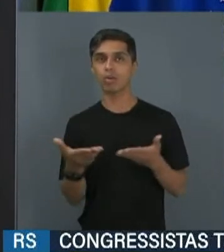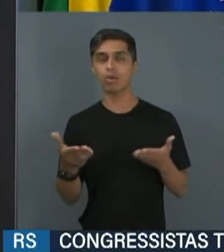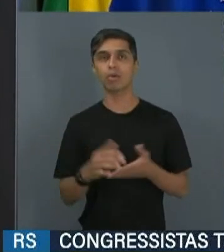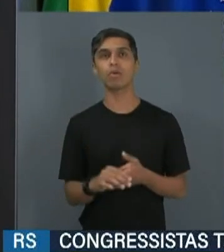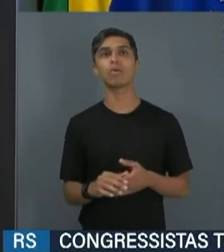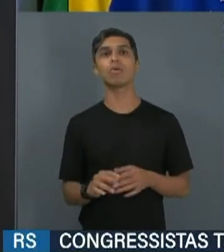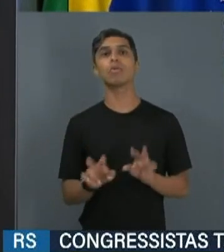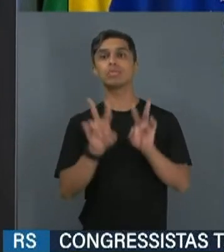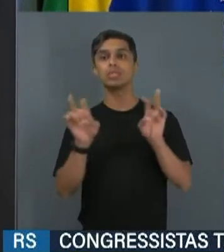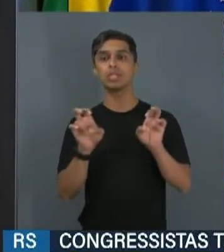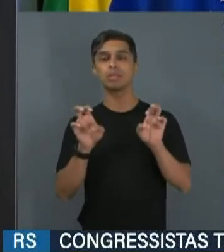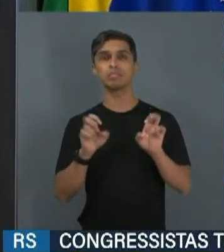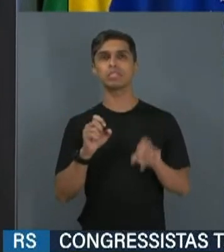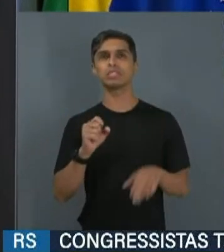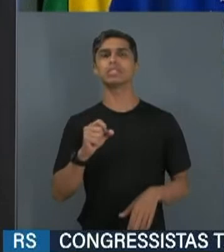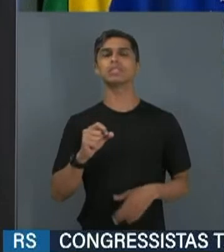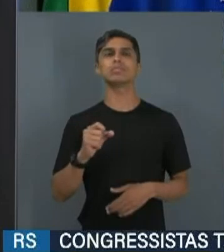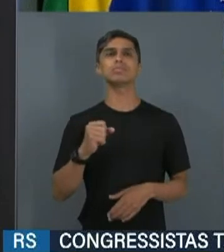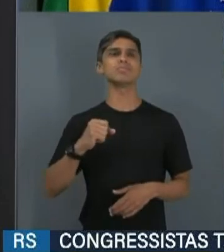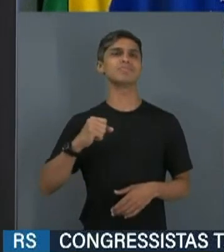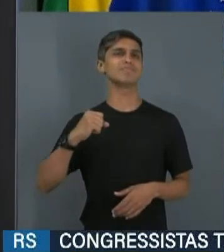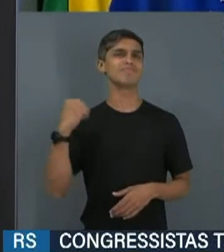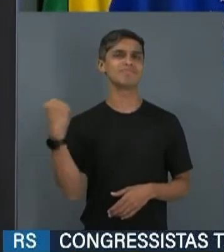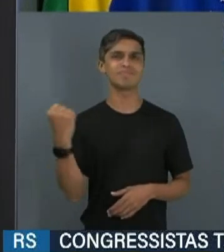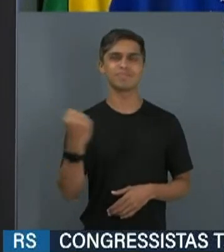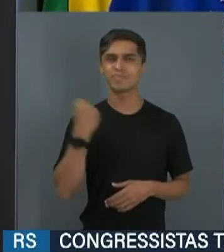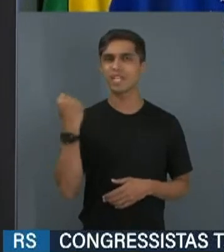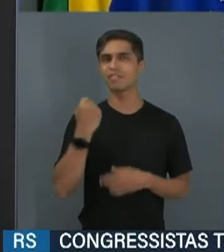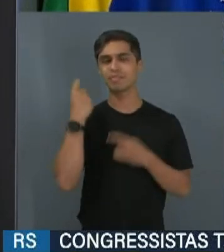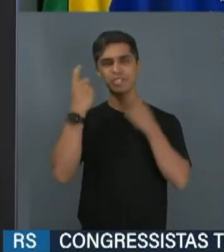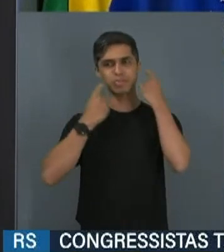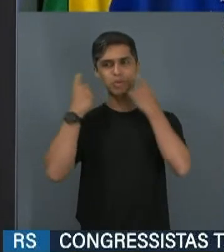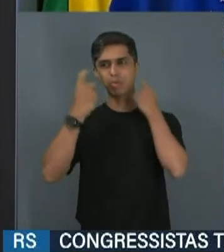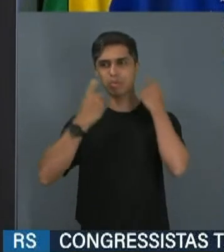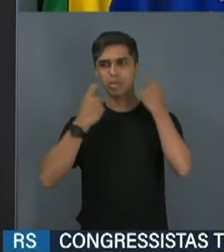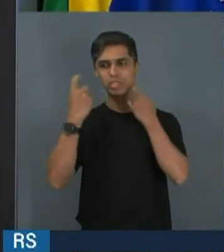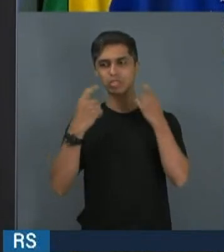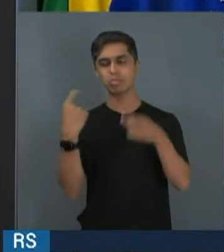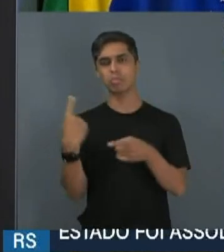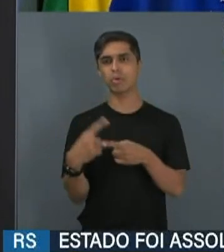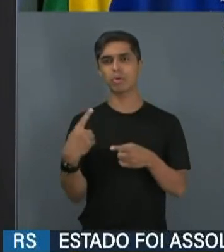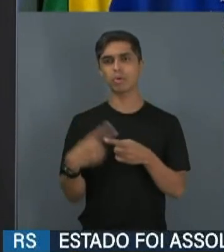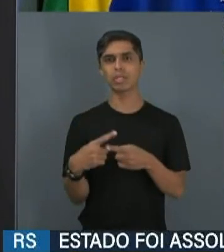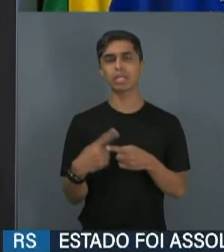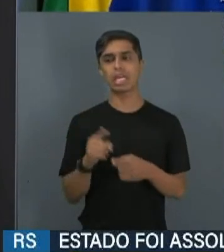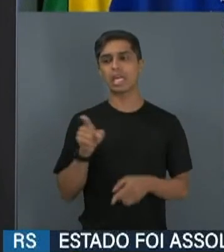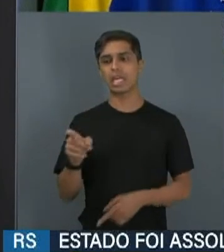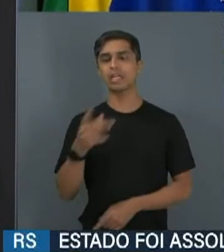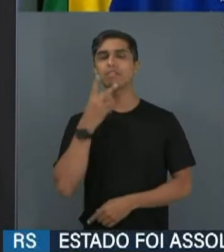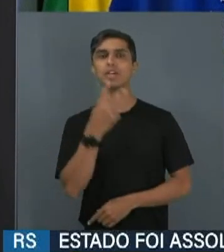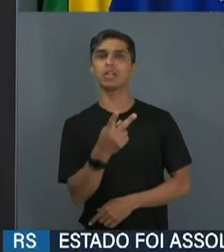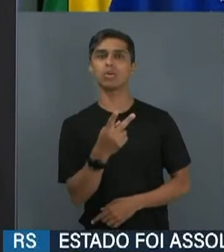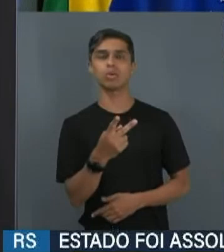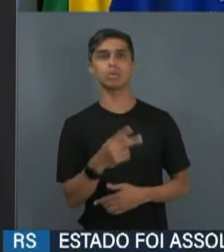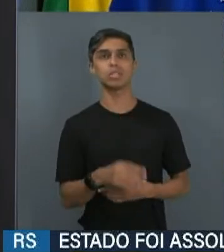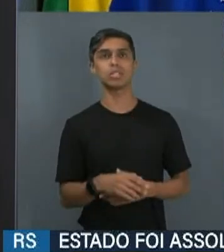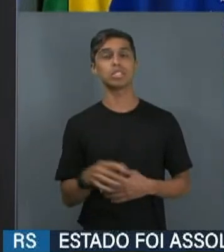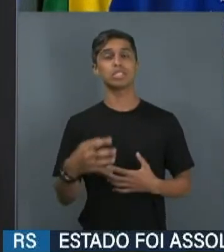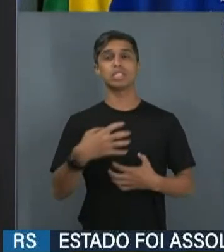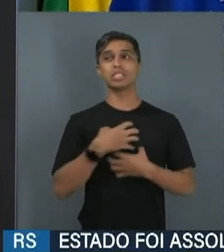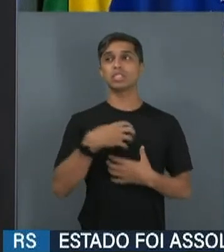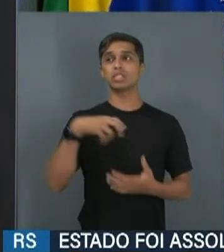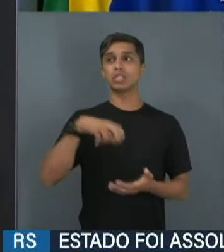um caso extremamente preocupante, né, porque ele diz aqui que ele foi